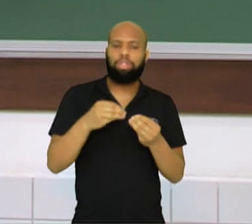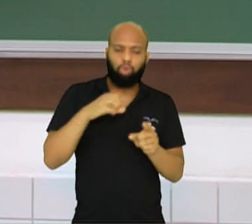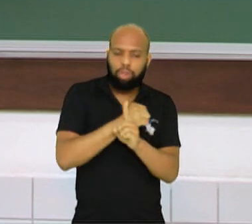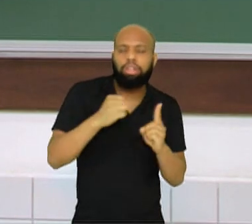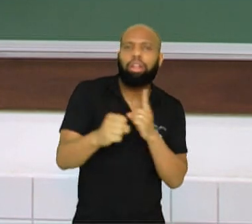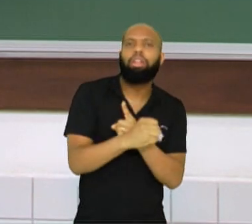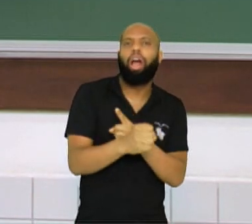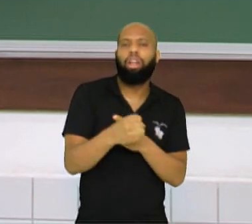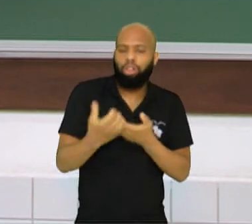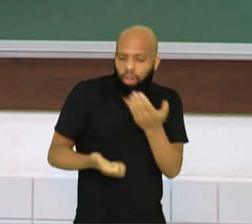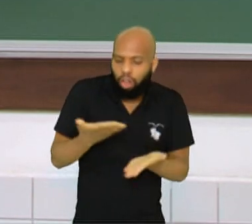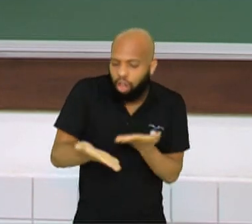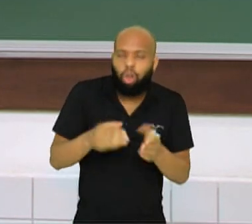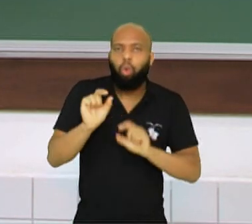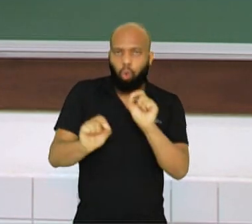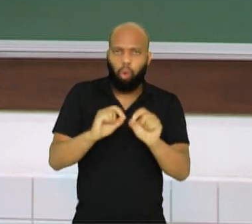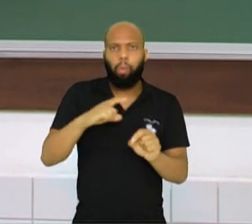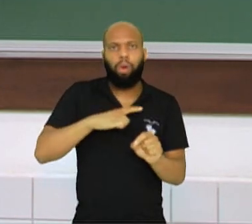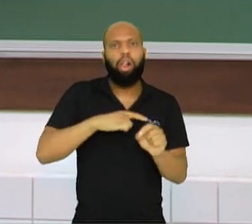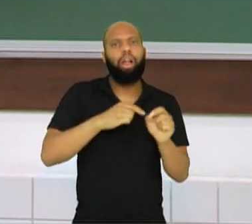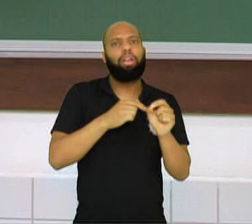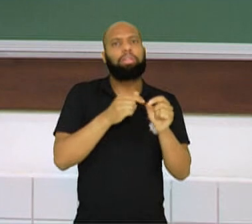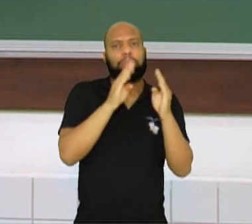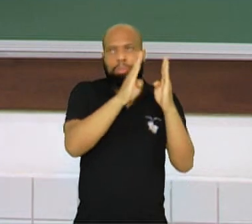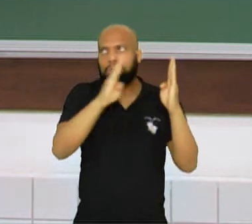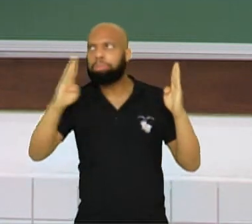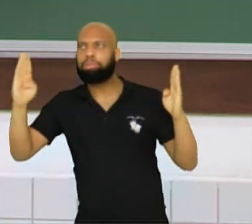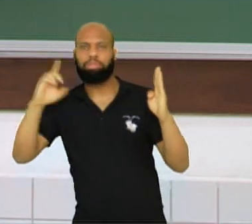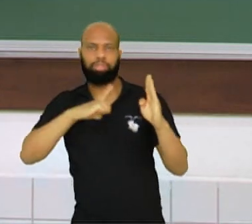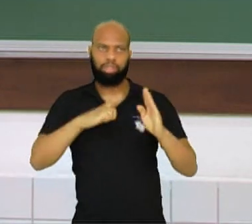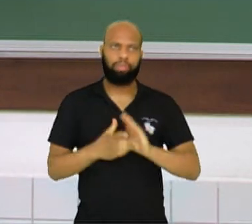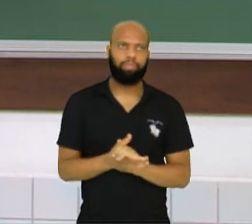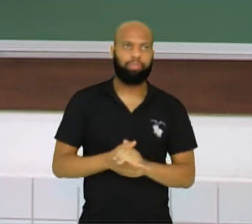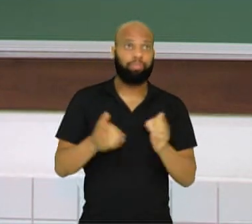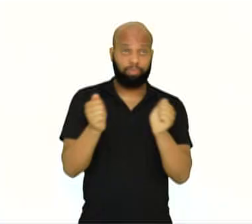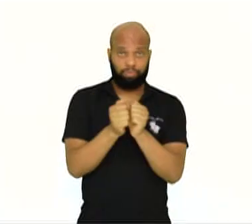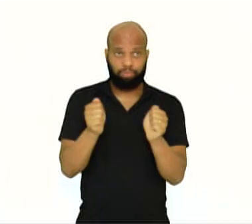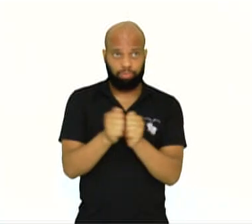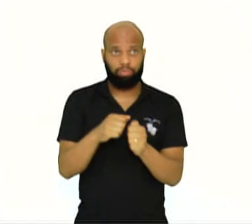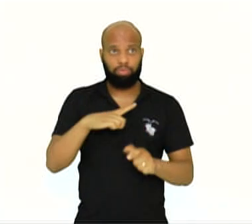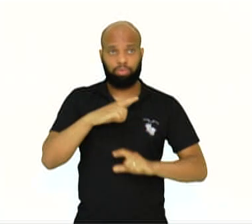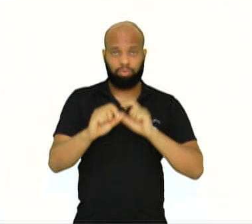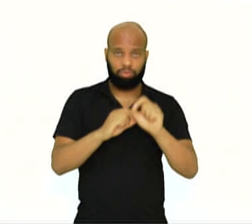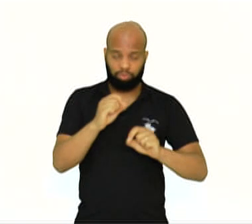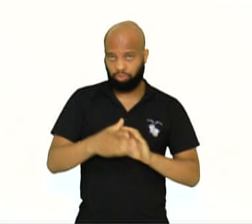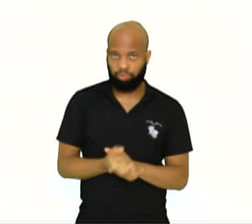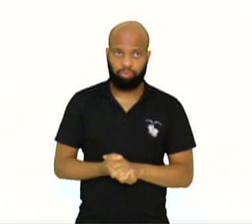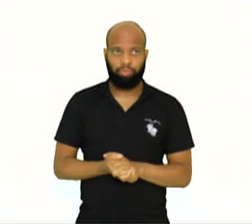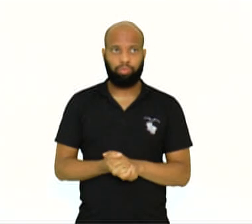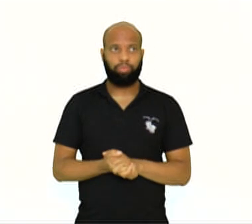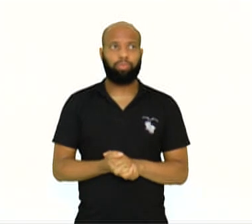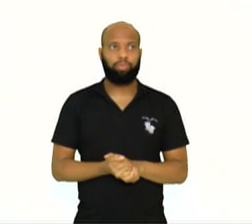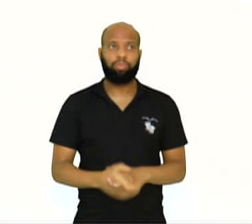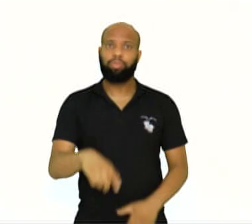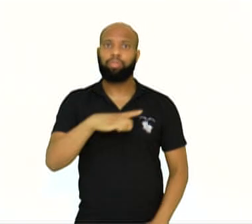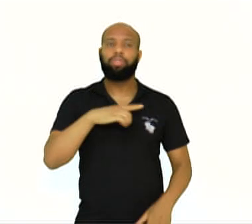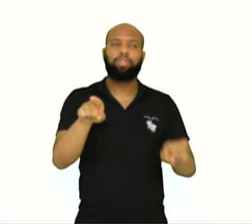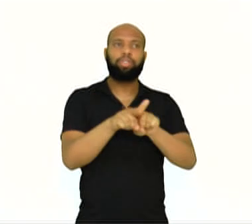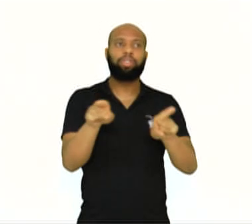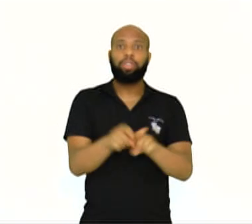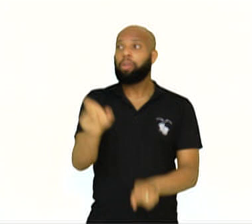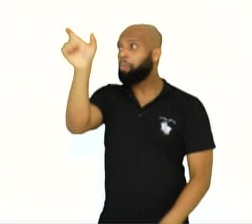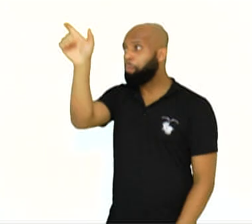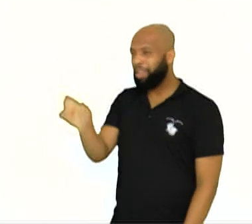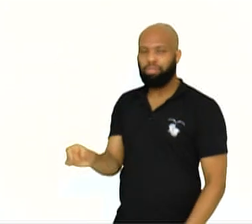gente chegar até esse determinado fato. E juntos, nos fatos e nos processos históricos, vão estar os